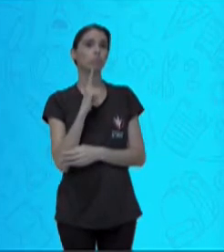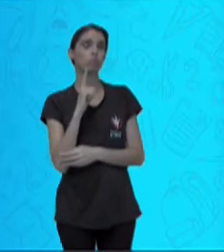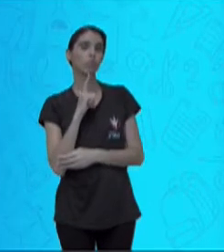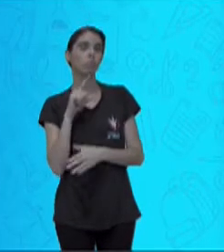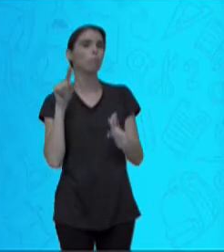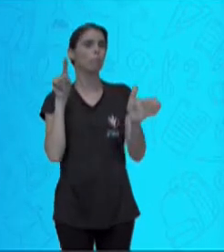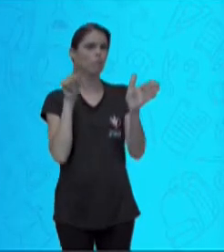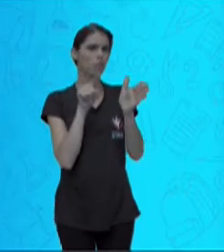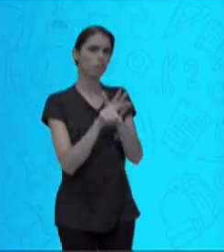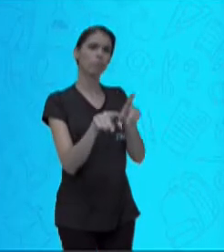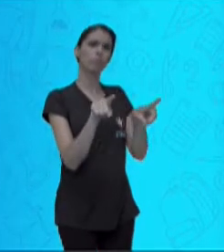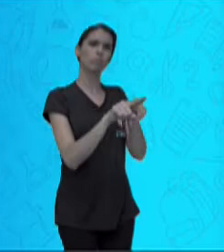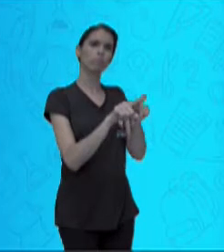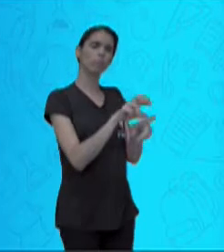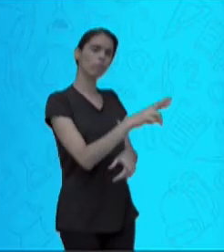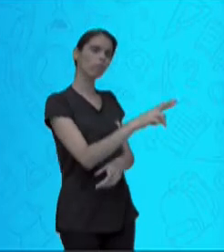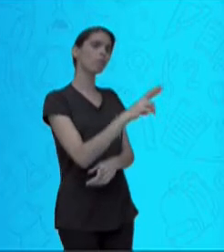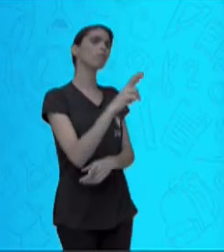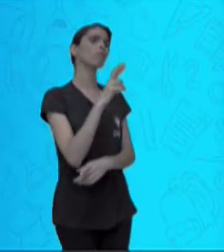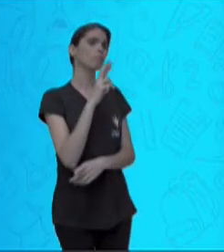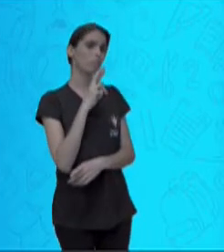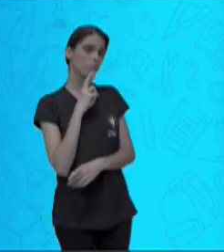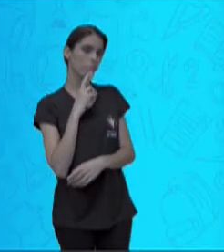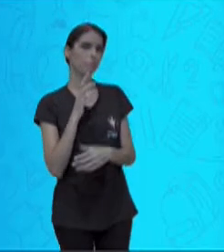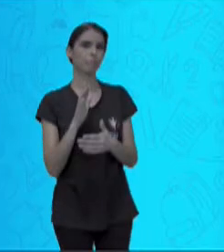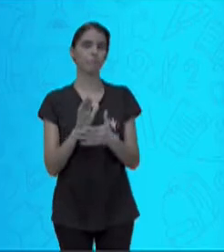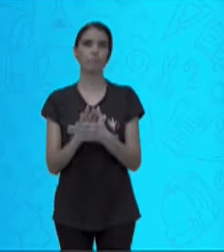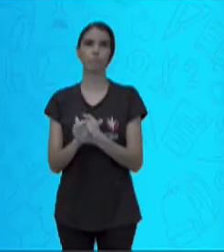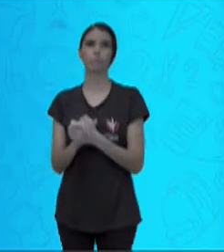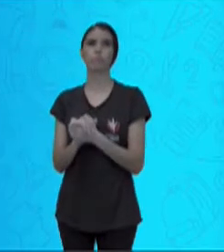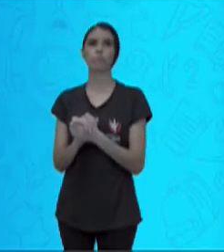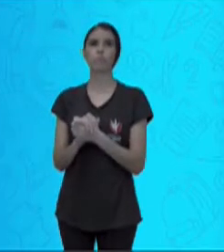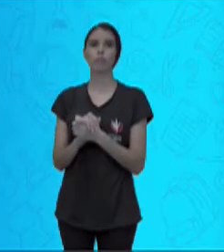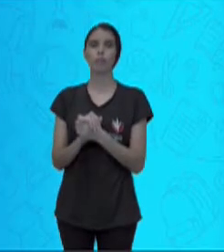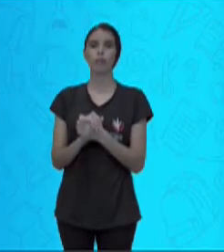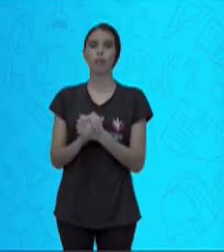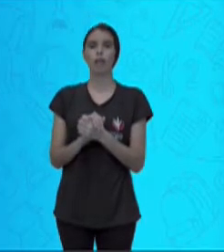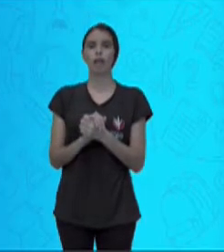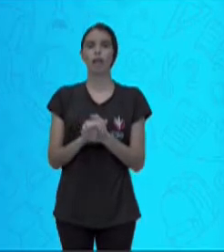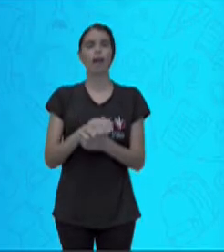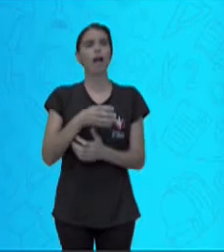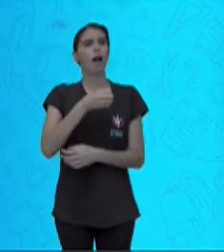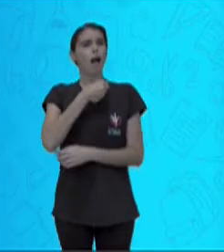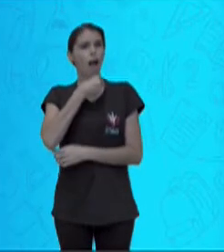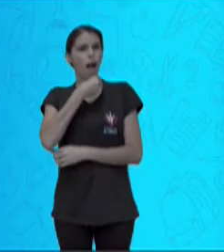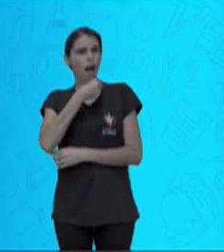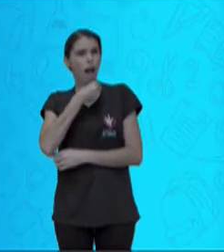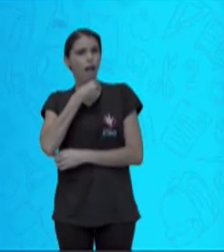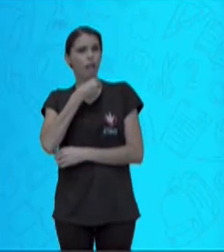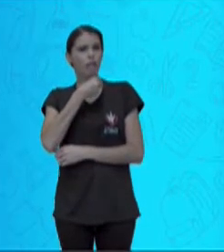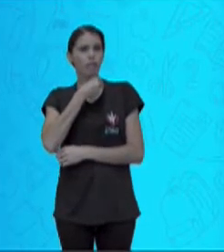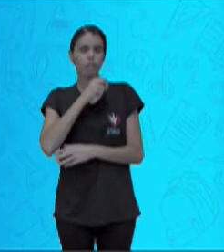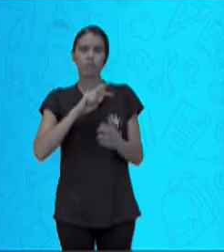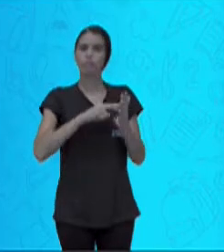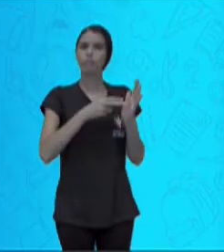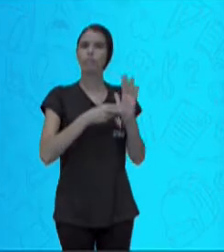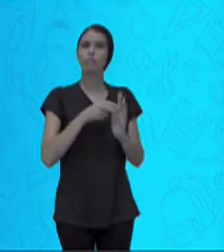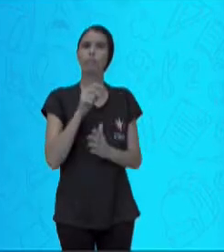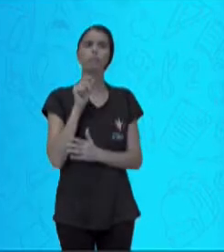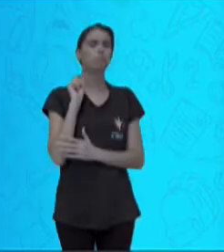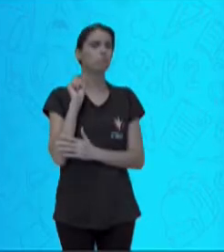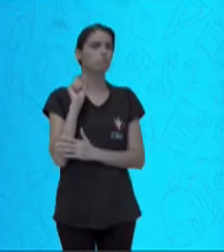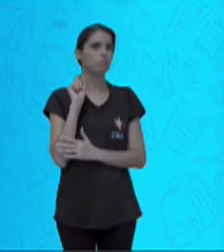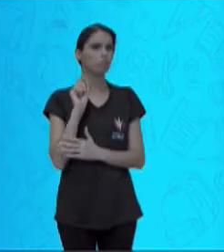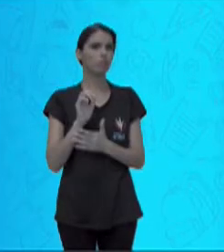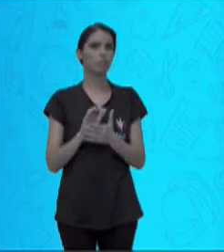respostas. Basicamente, a entrevista propriamente dita, na qual são retratadas as falas